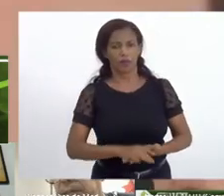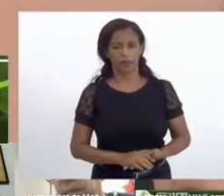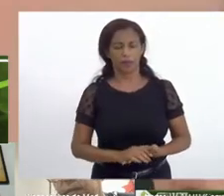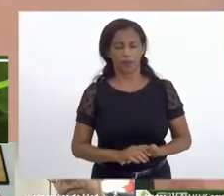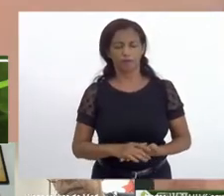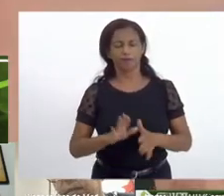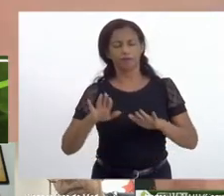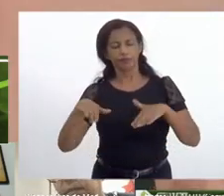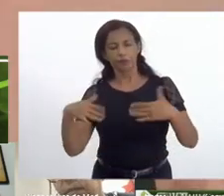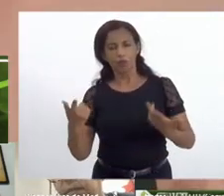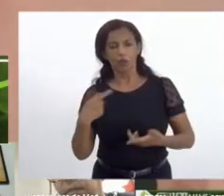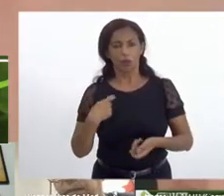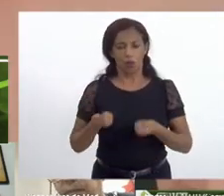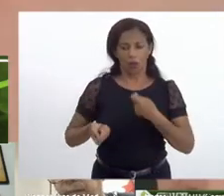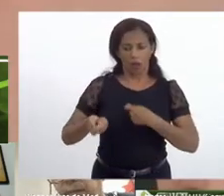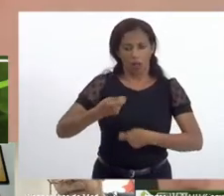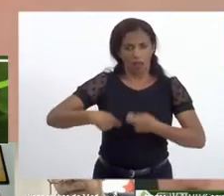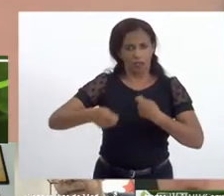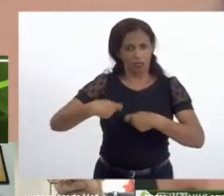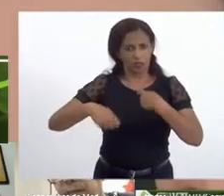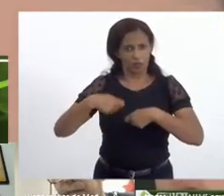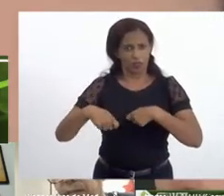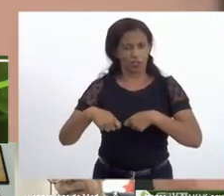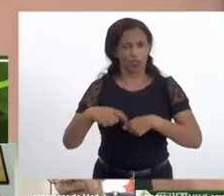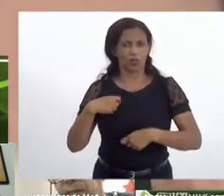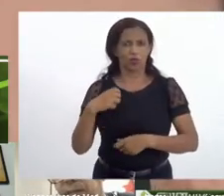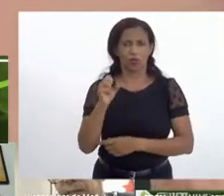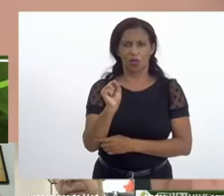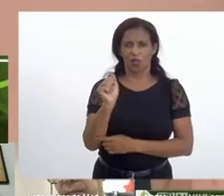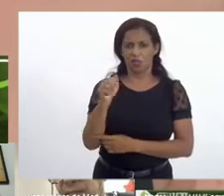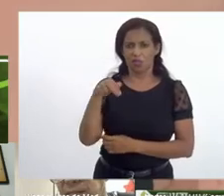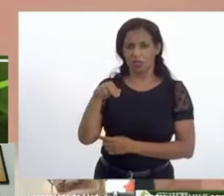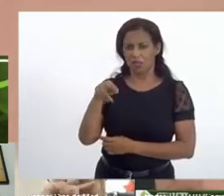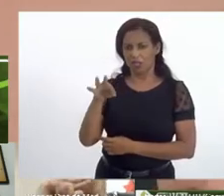que eu administrei a Infraero, administrava Galeão e Santos Dumont,